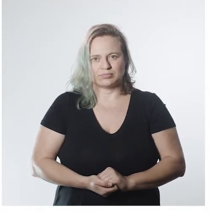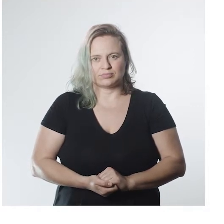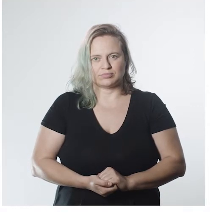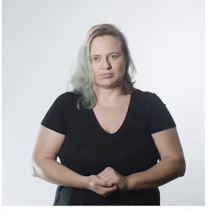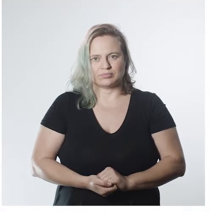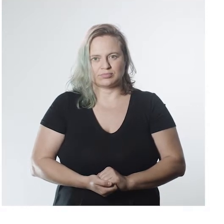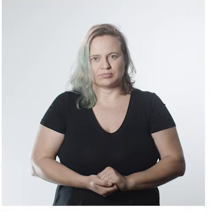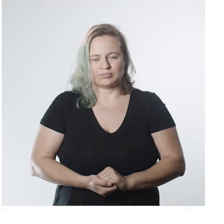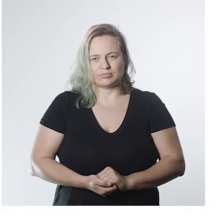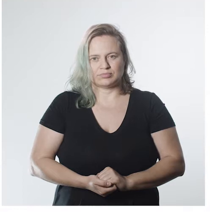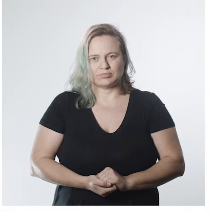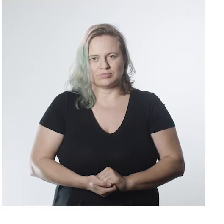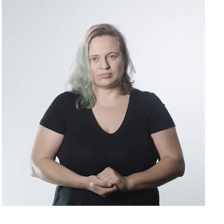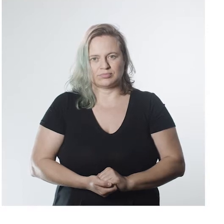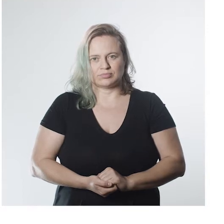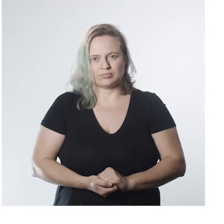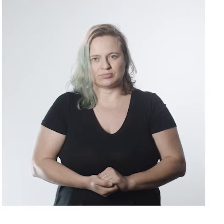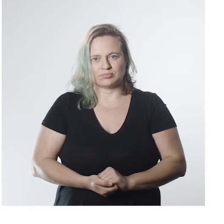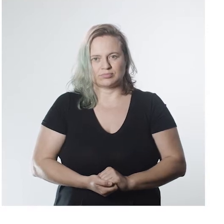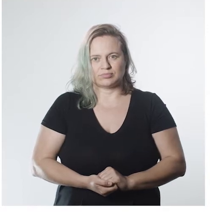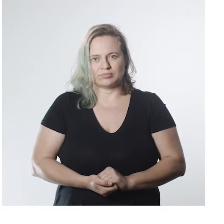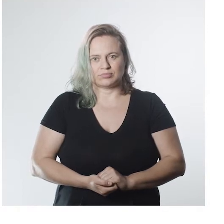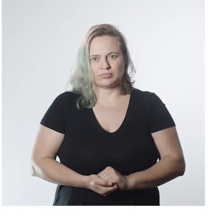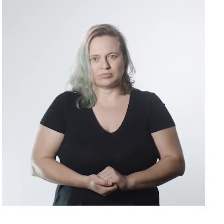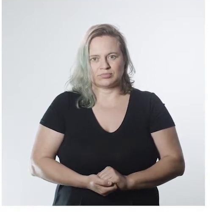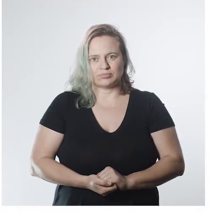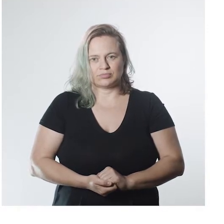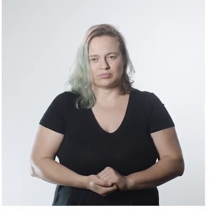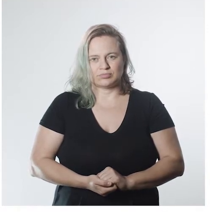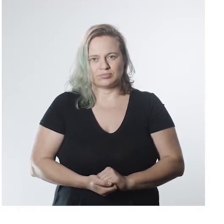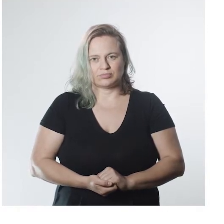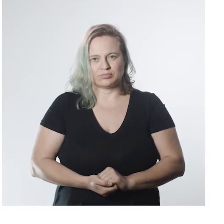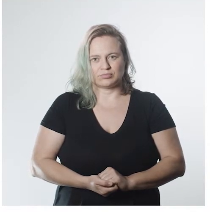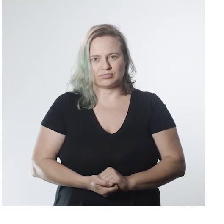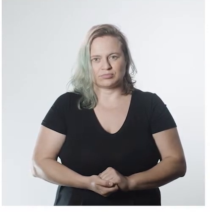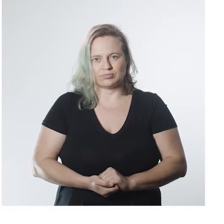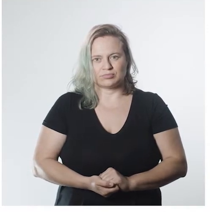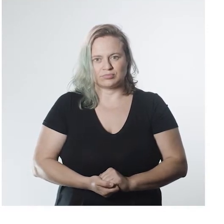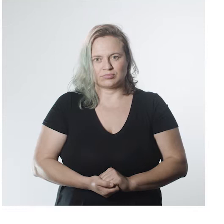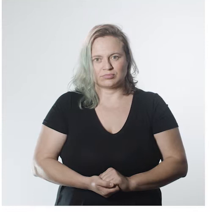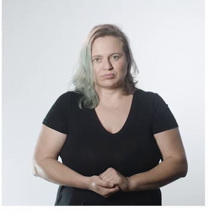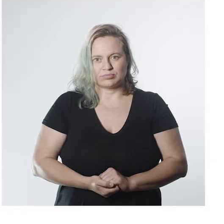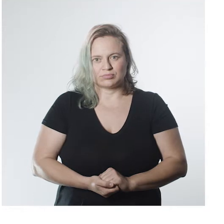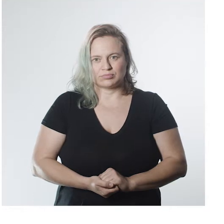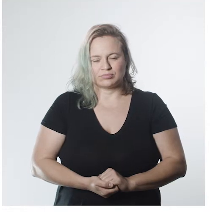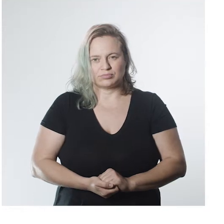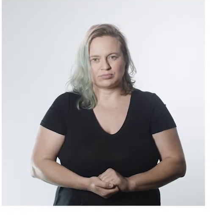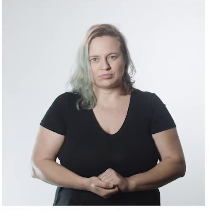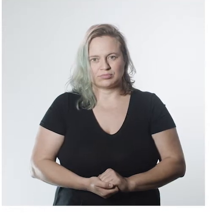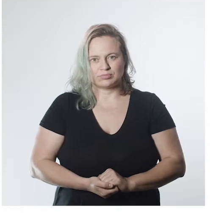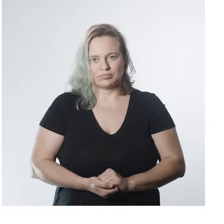cubos, 2 tomates picados sem pele e sem sementes, uma cebola grande picada, uma xícara de abóbora cabotiá em